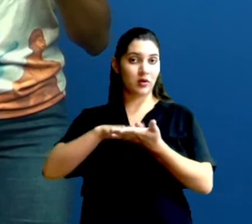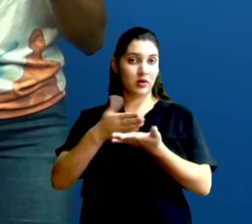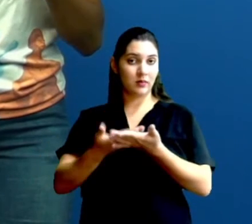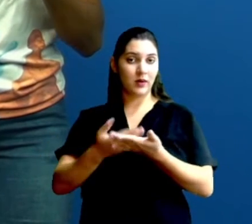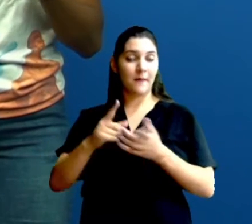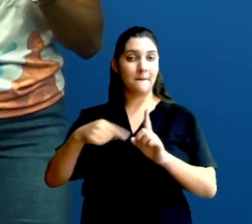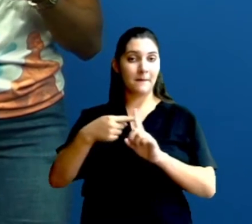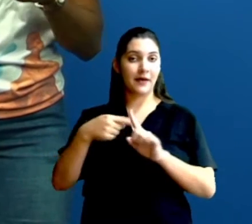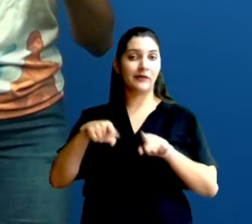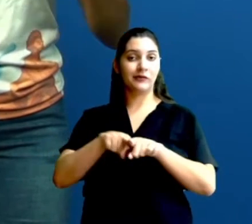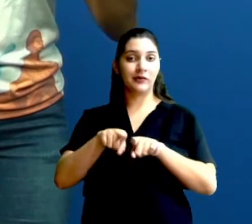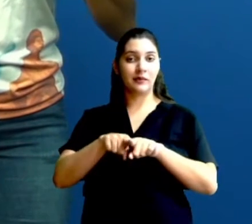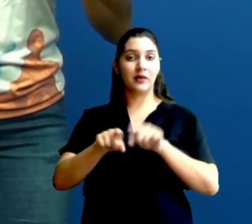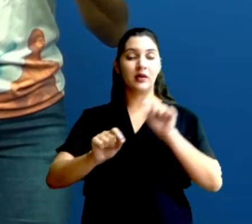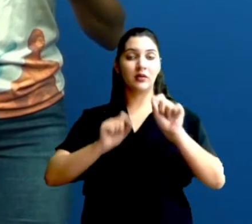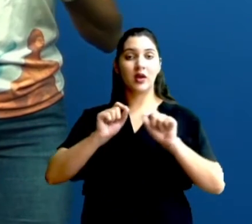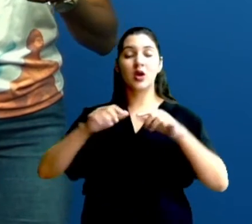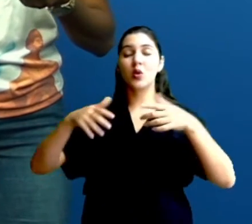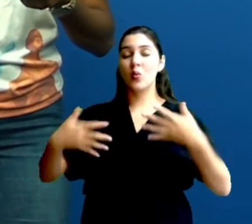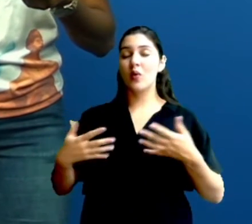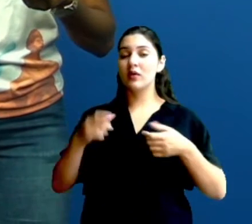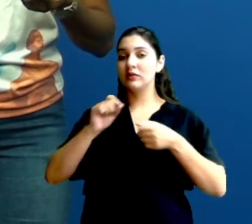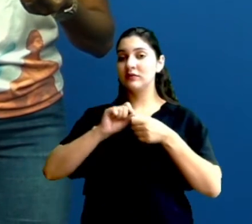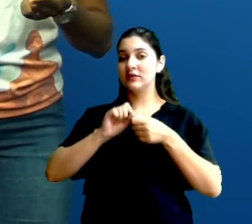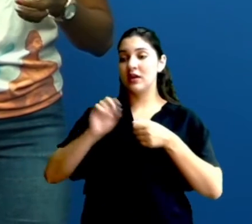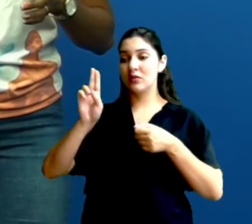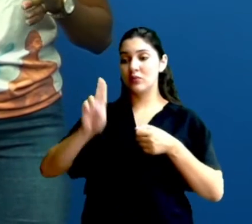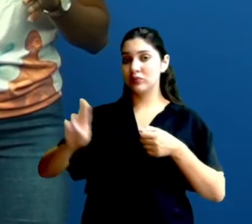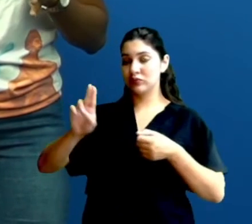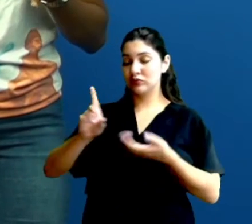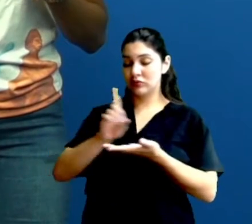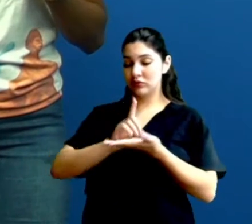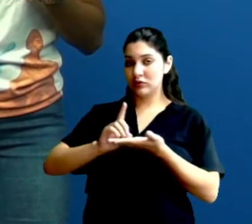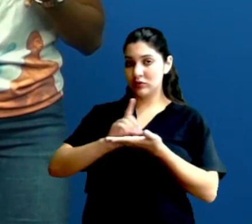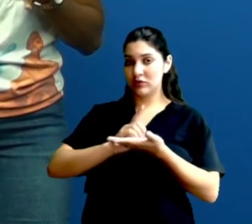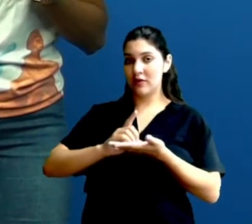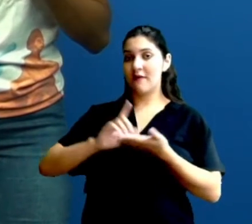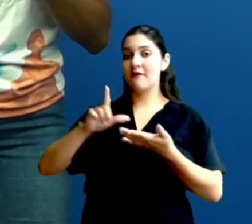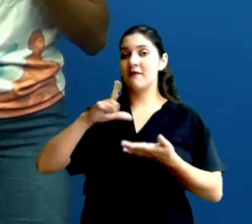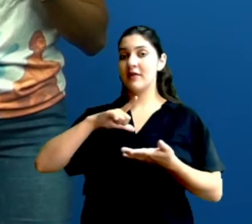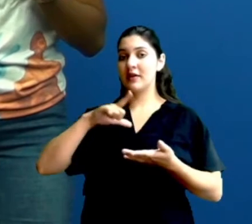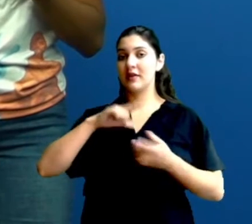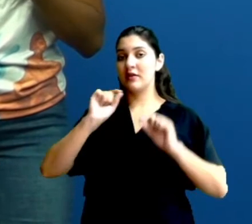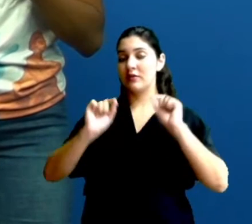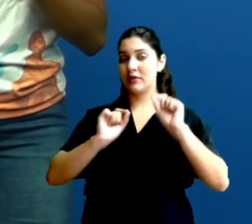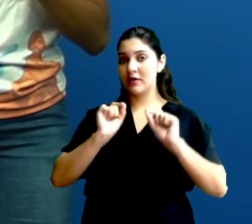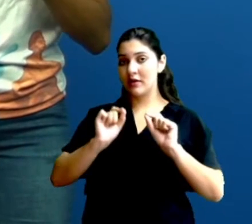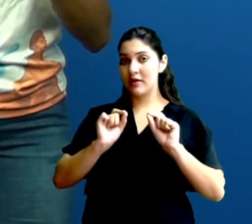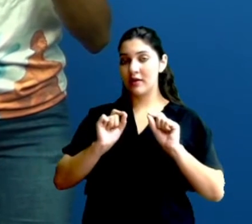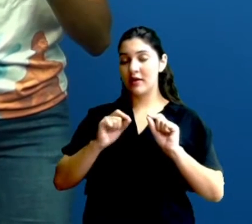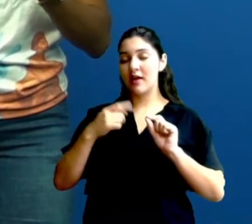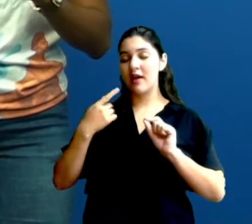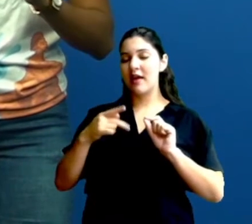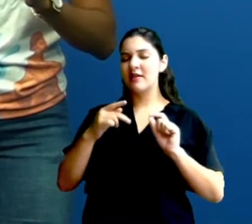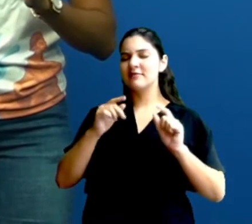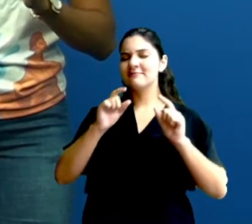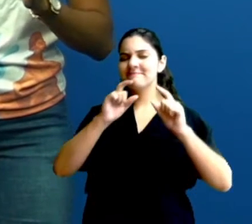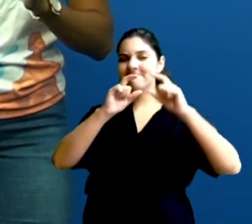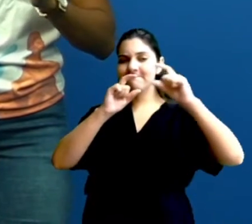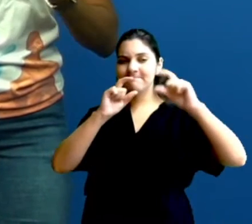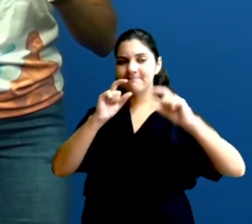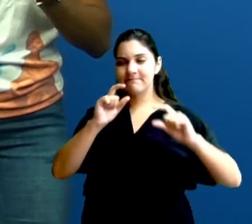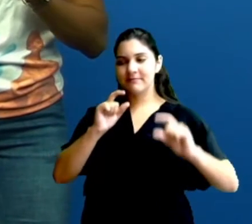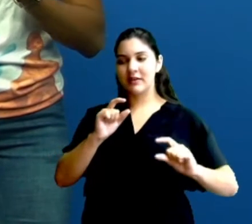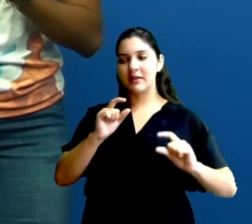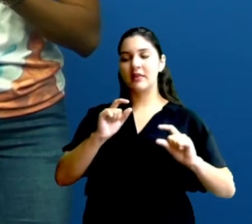interpretação, mas também, quando você fizer uso do dicionário, você vai ter essas partezinhas